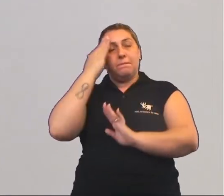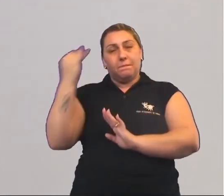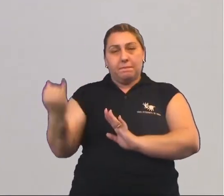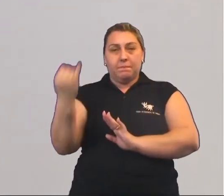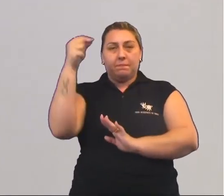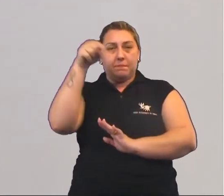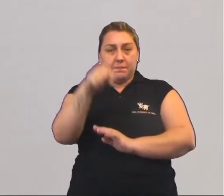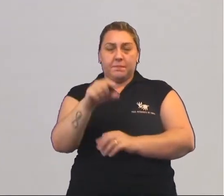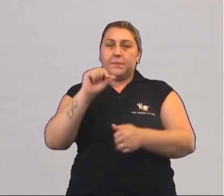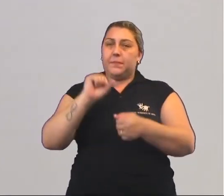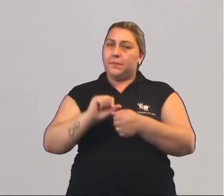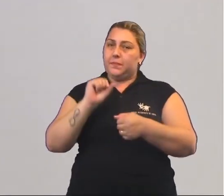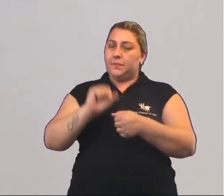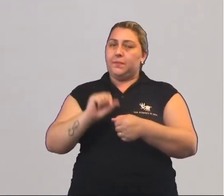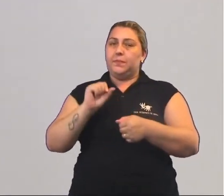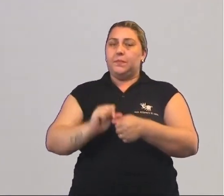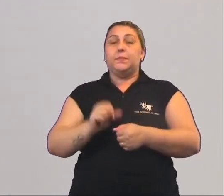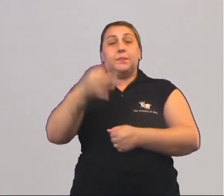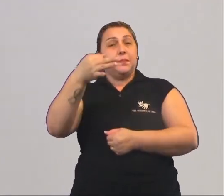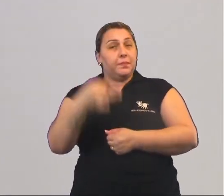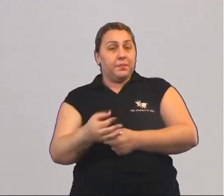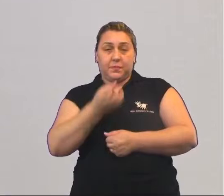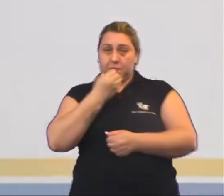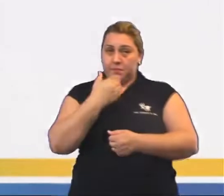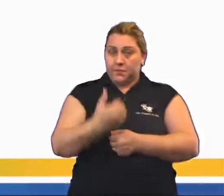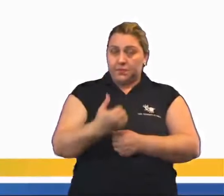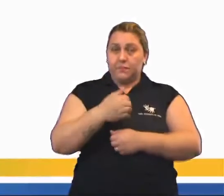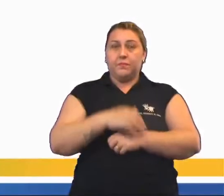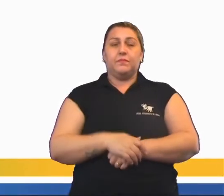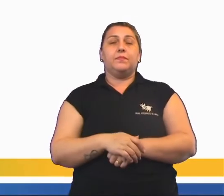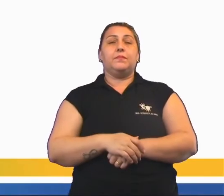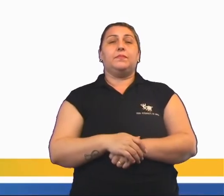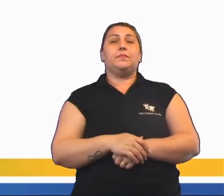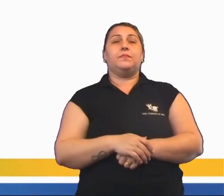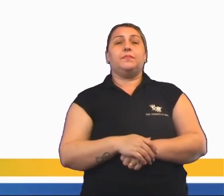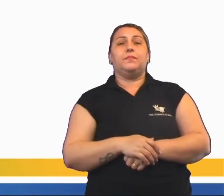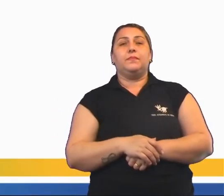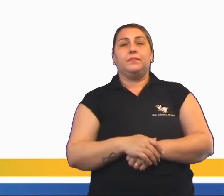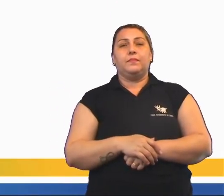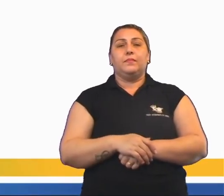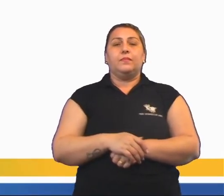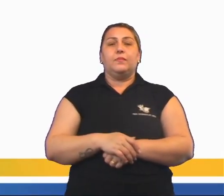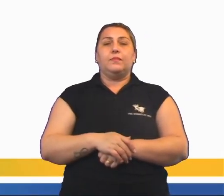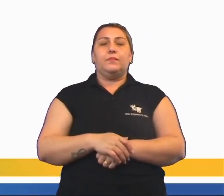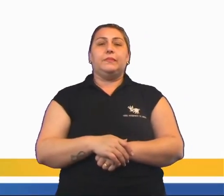importância de você realizar de maneira correta. Tudo bem? Vamos prosseguir então.